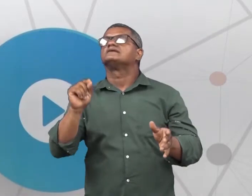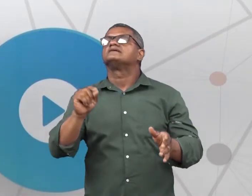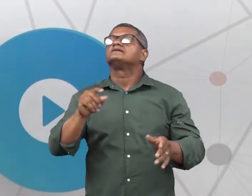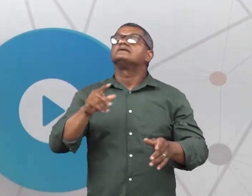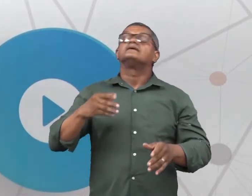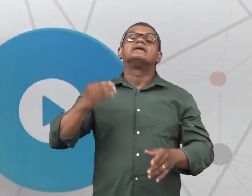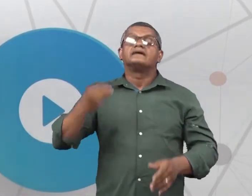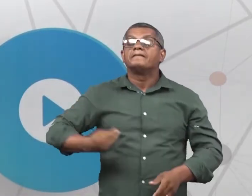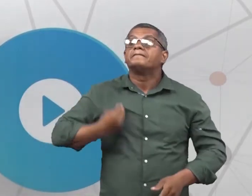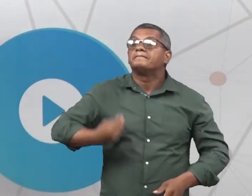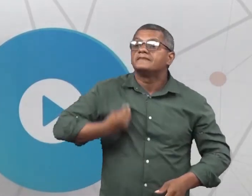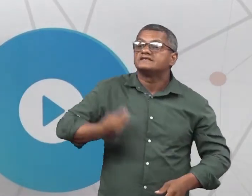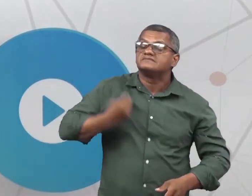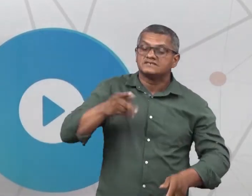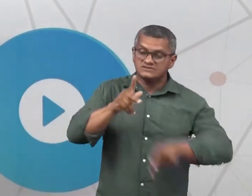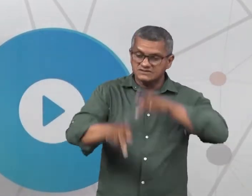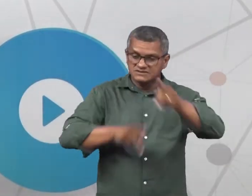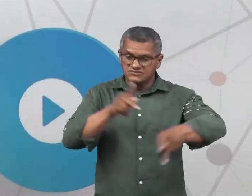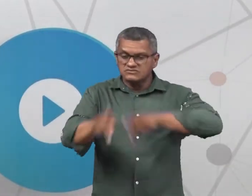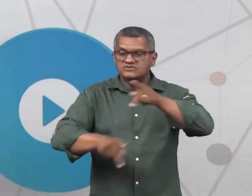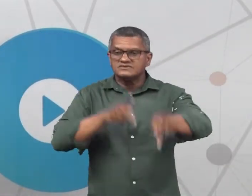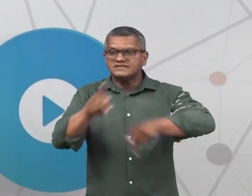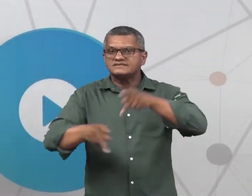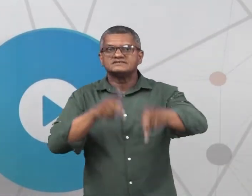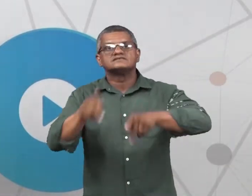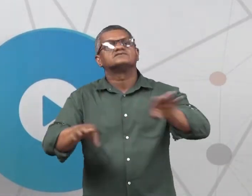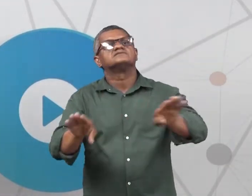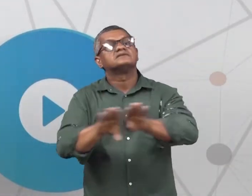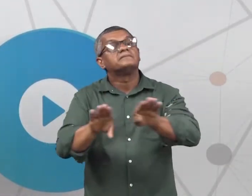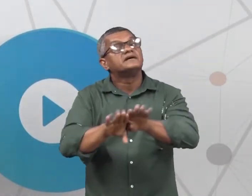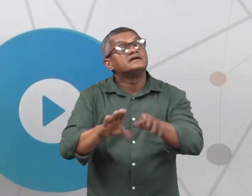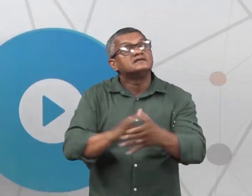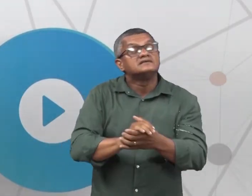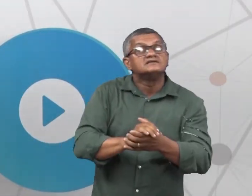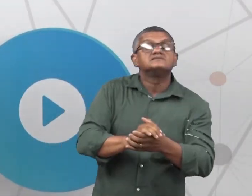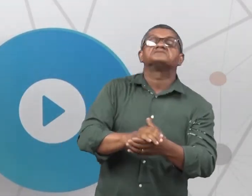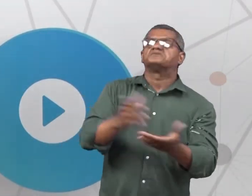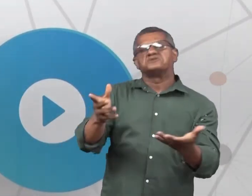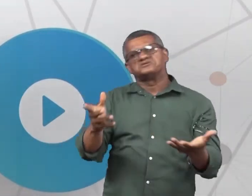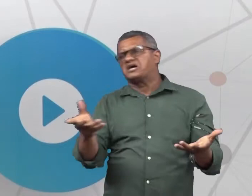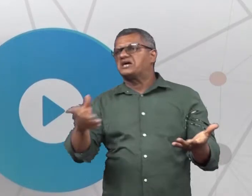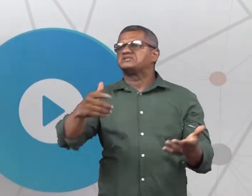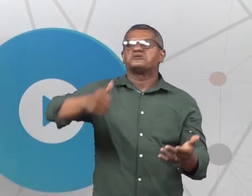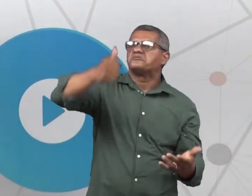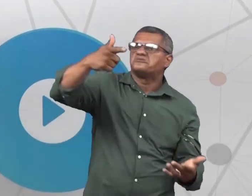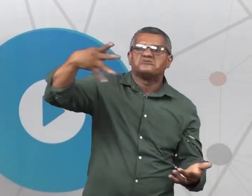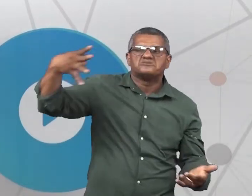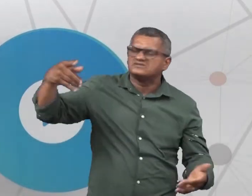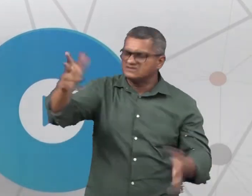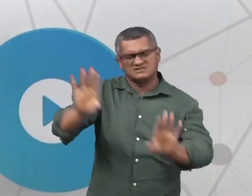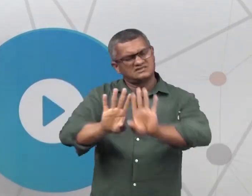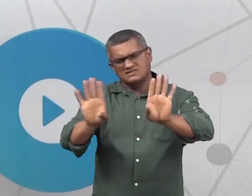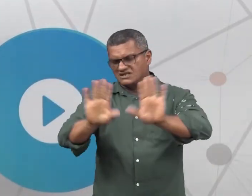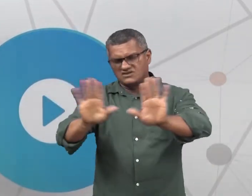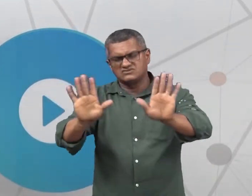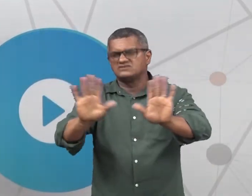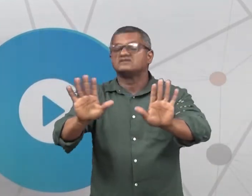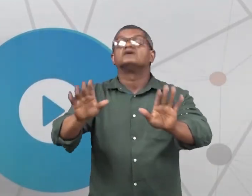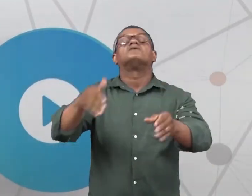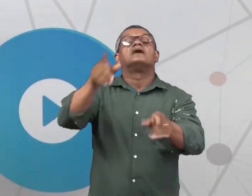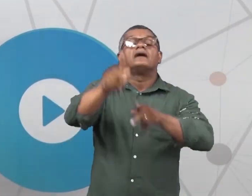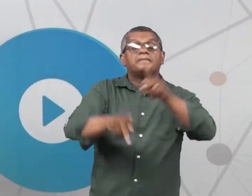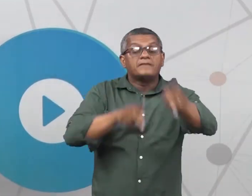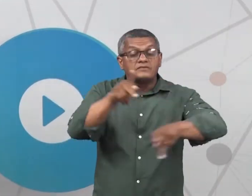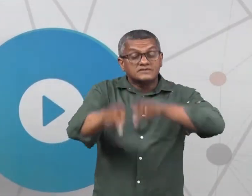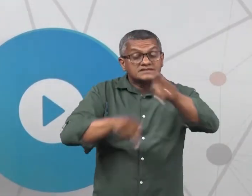o seguinte: a participação da população não ficaria restrita, né, na questão do plebiscito, do referendo,